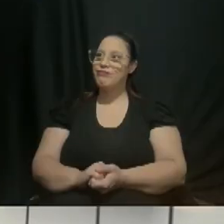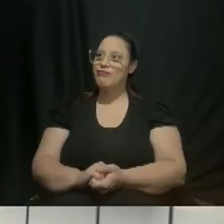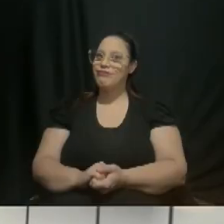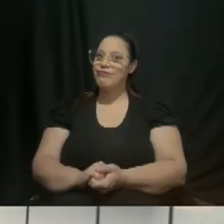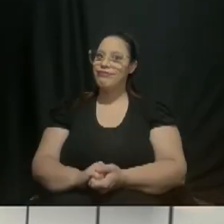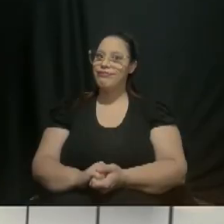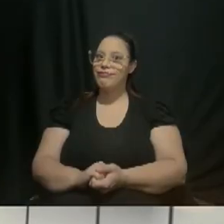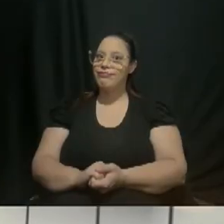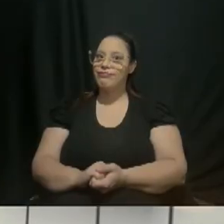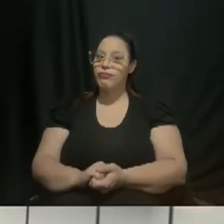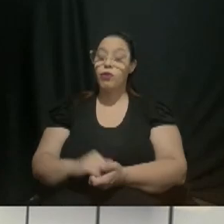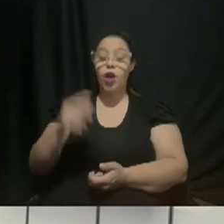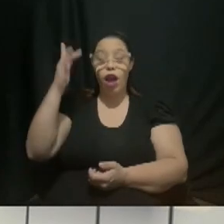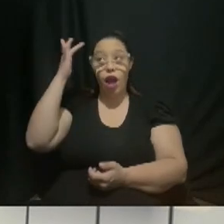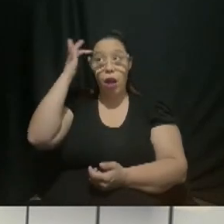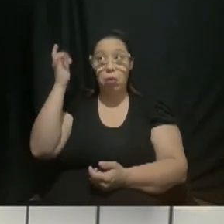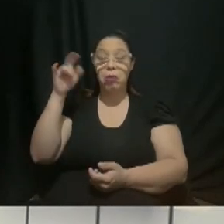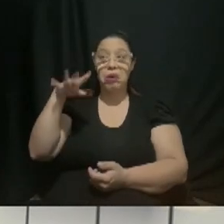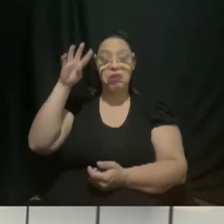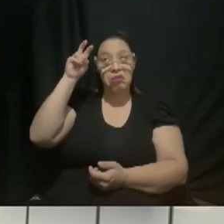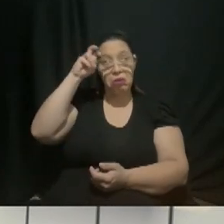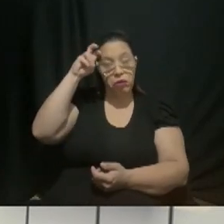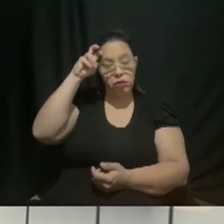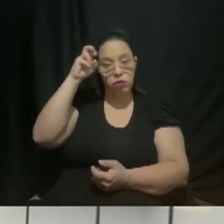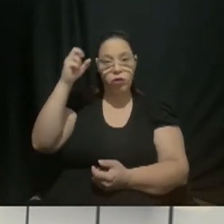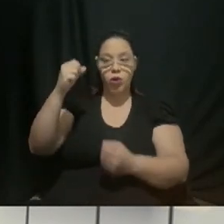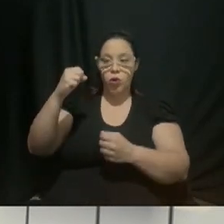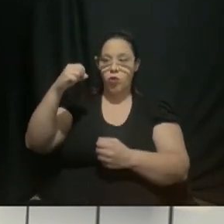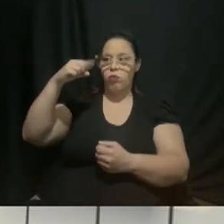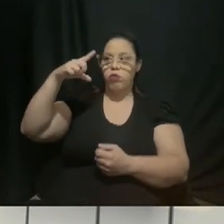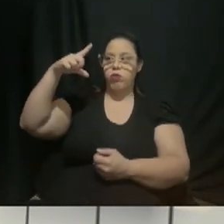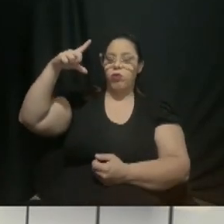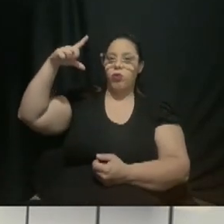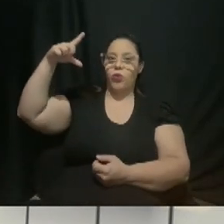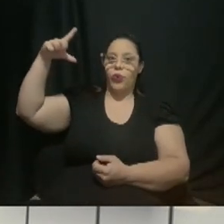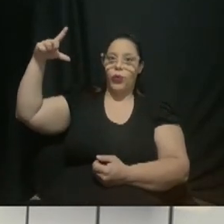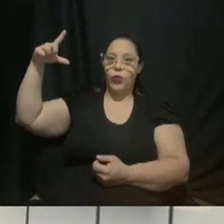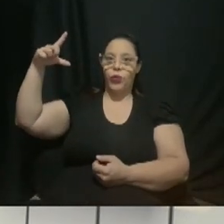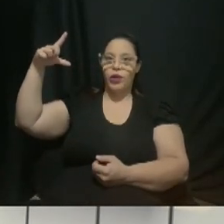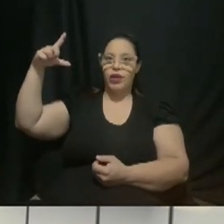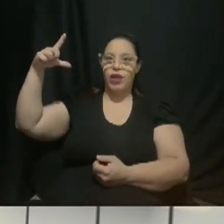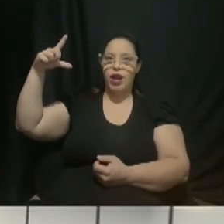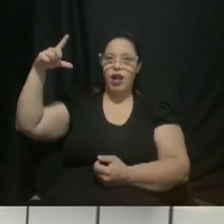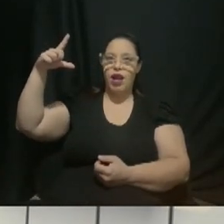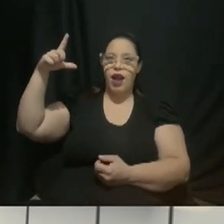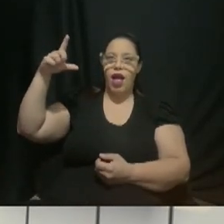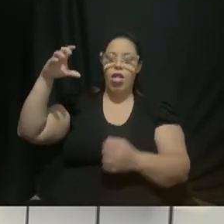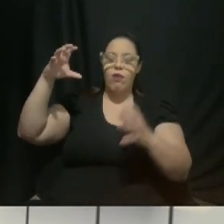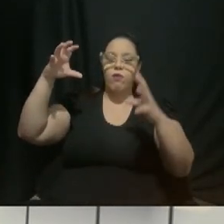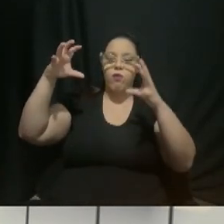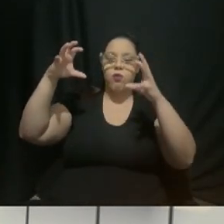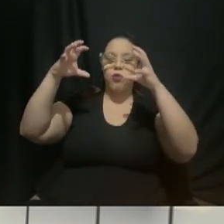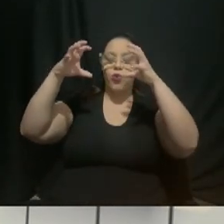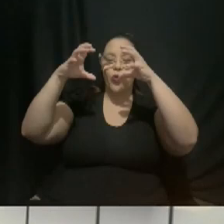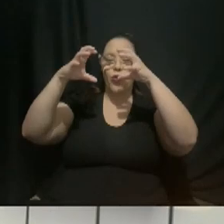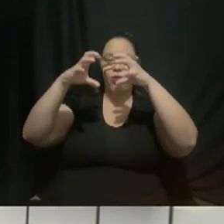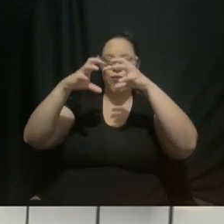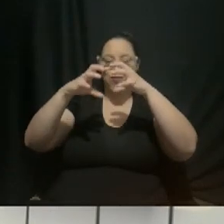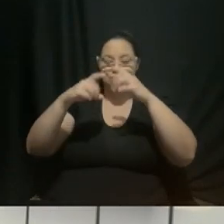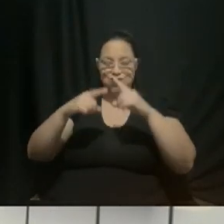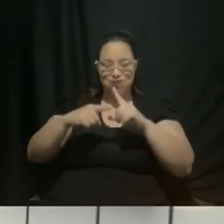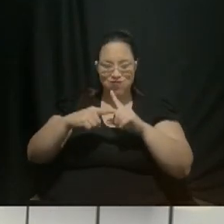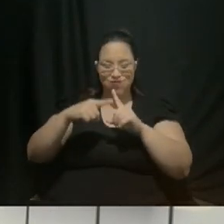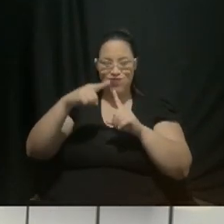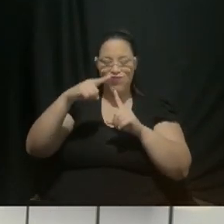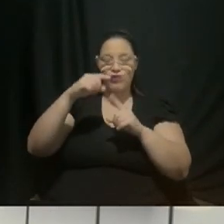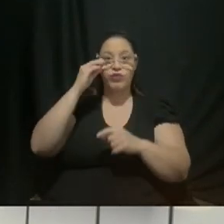Amanhã, quinta-feira, o sol ainda aparece, mas a nebulosidade já fica mais alta, porque a partir do